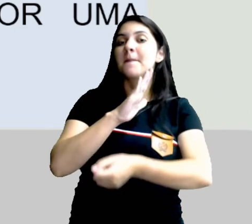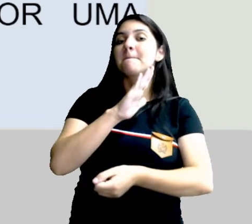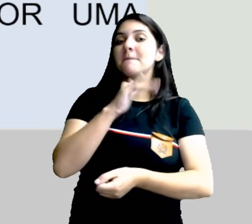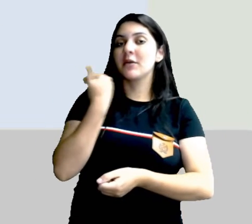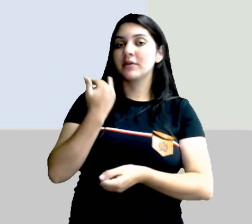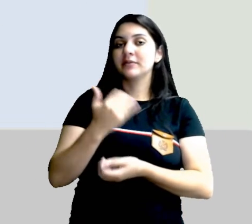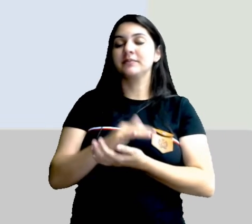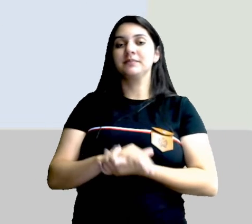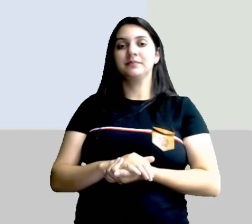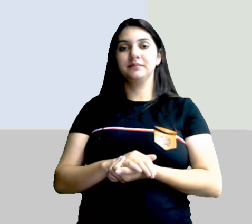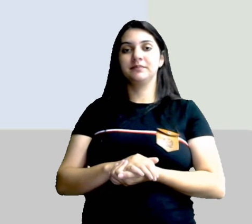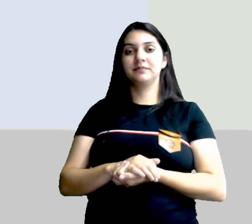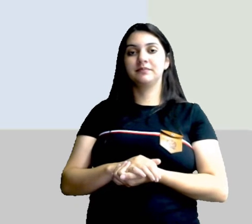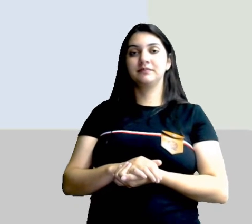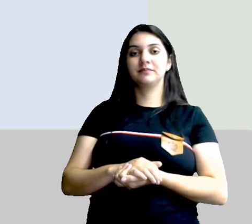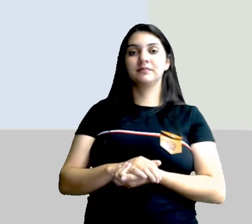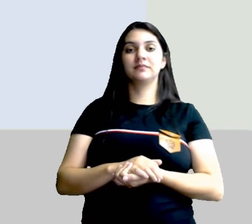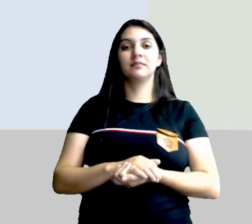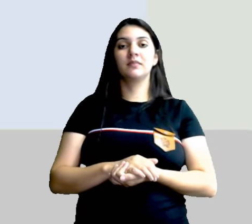morreu.